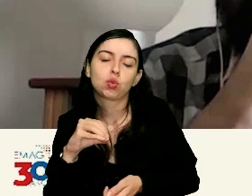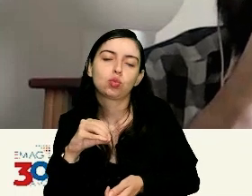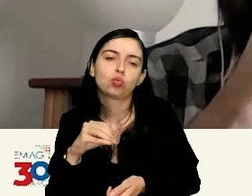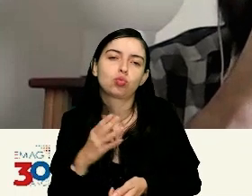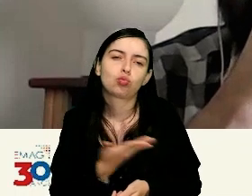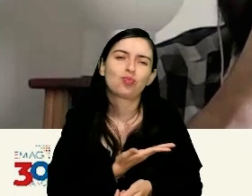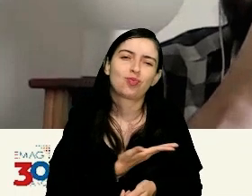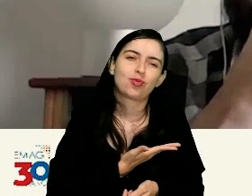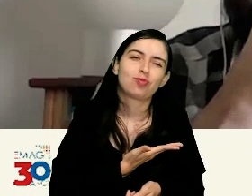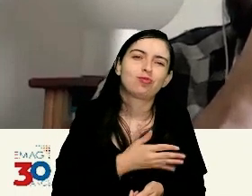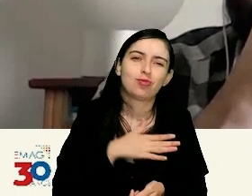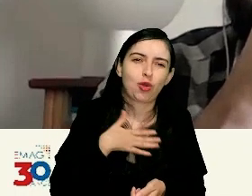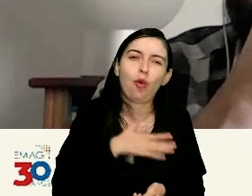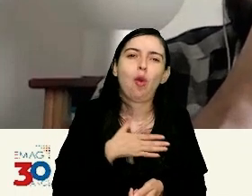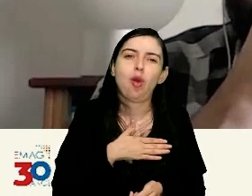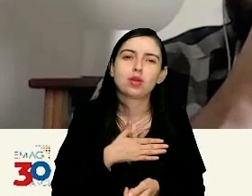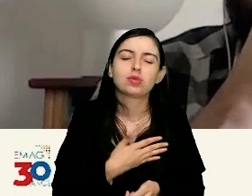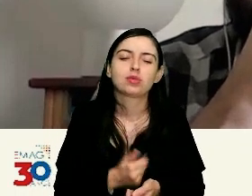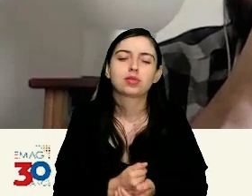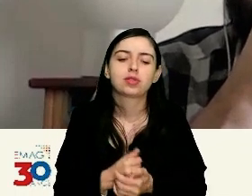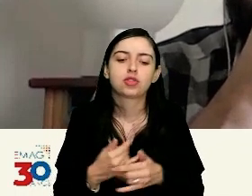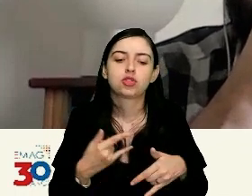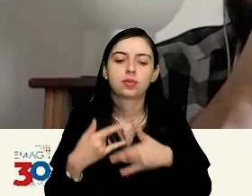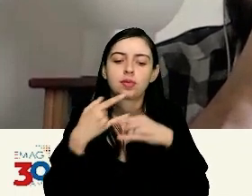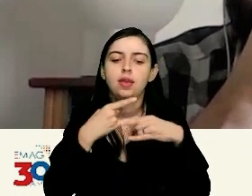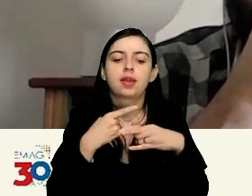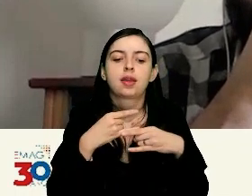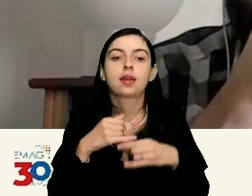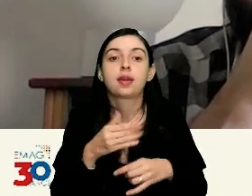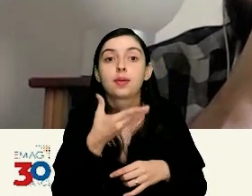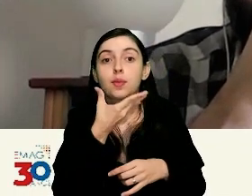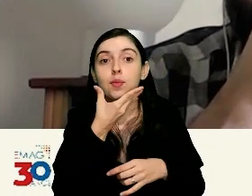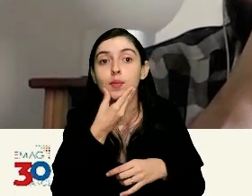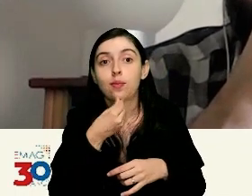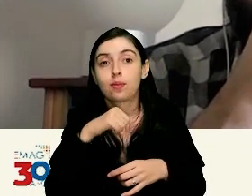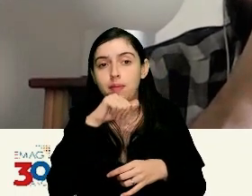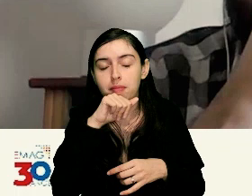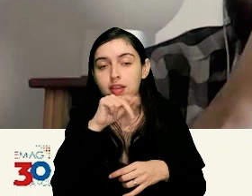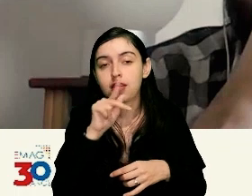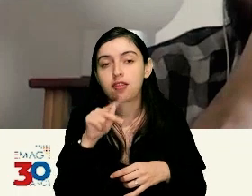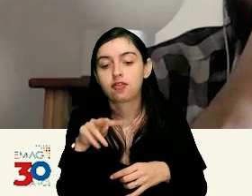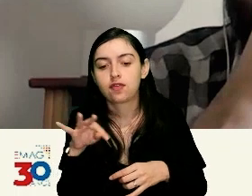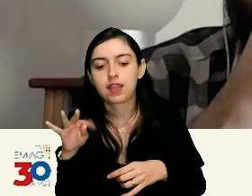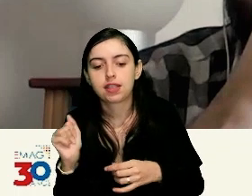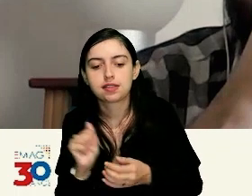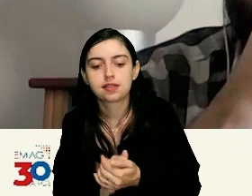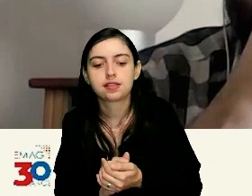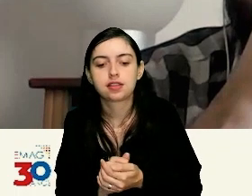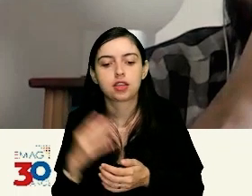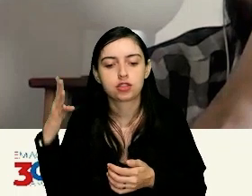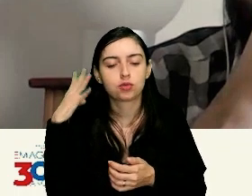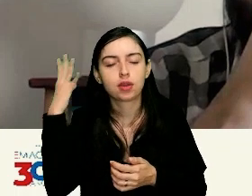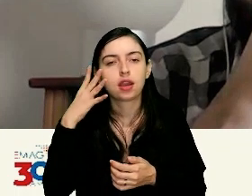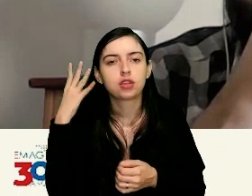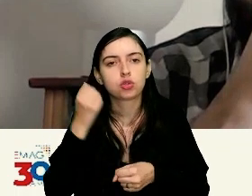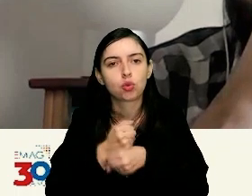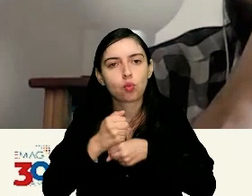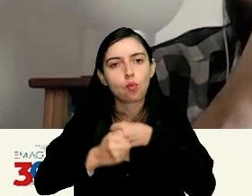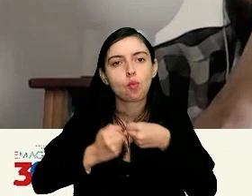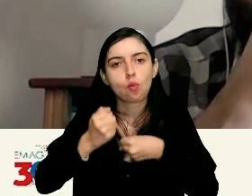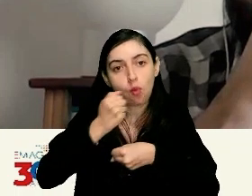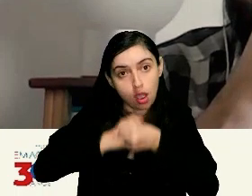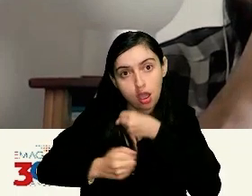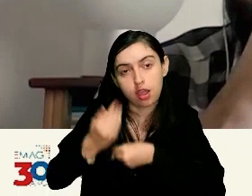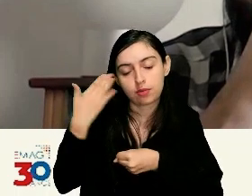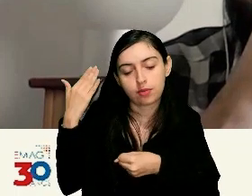tem um perfil no Instagram chamado Papai Flix. E ele palestrou ano passado no PAI, né, os desafios das paternidades